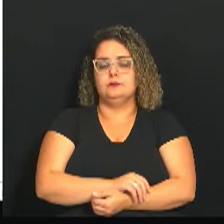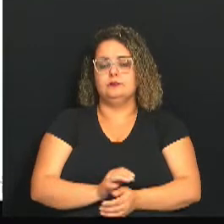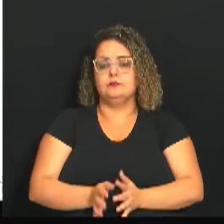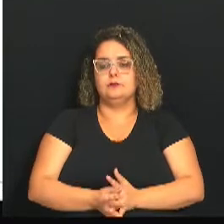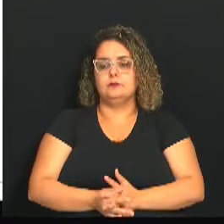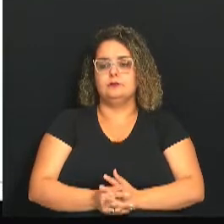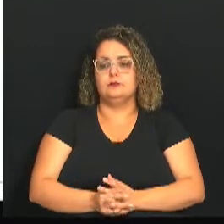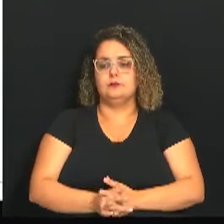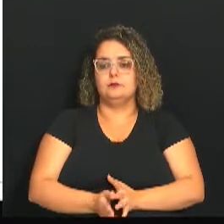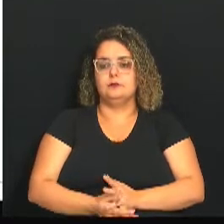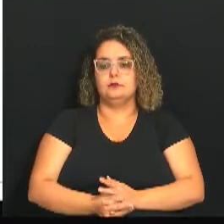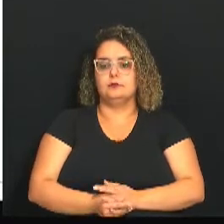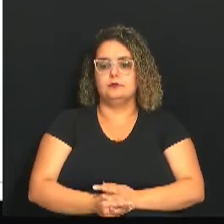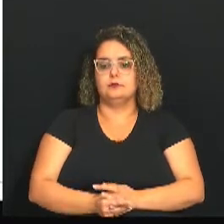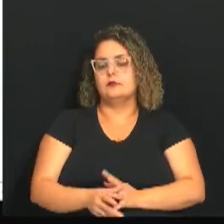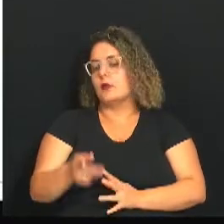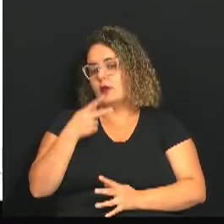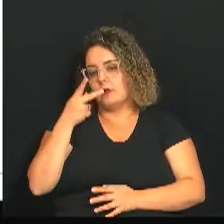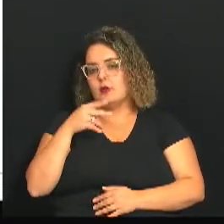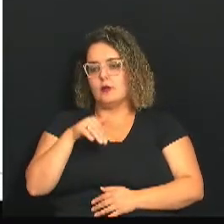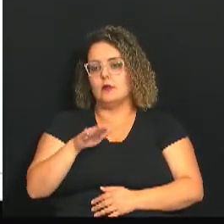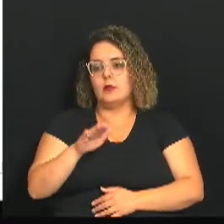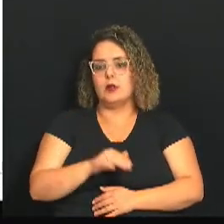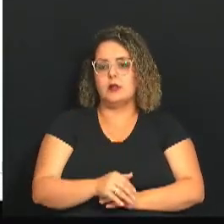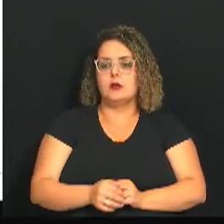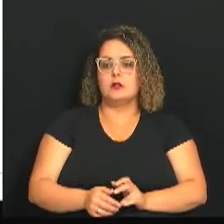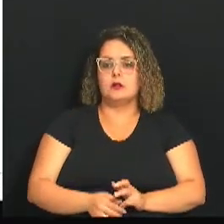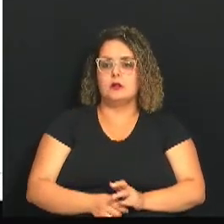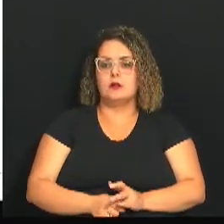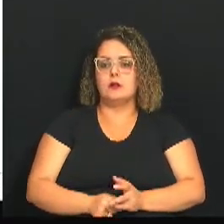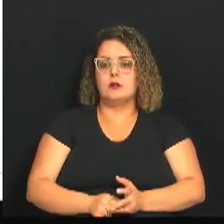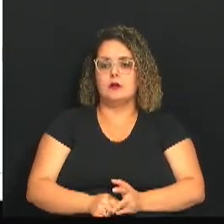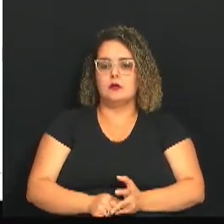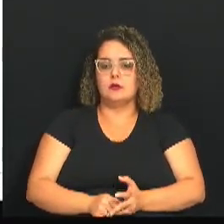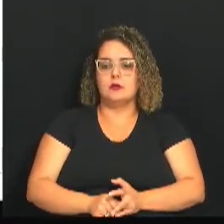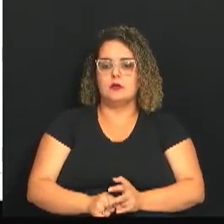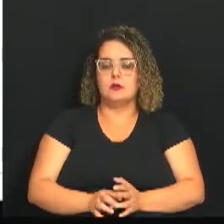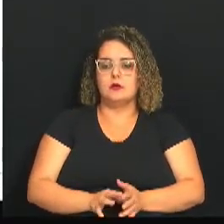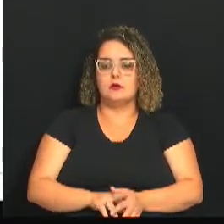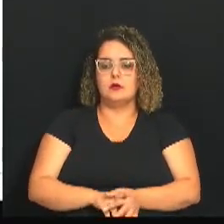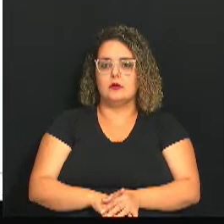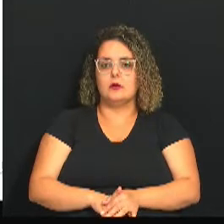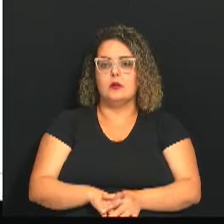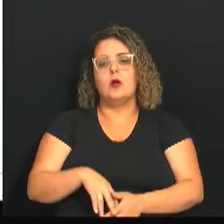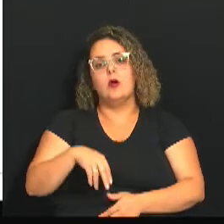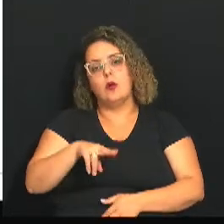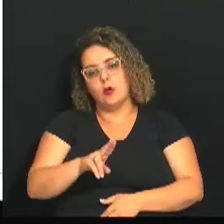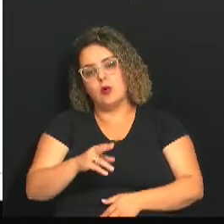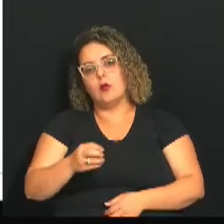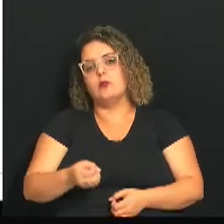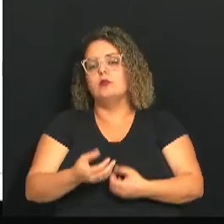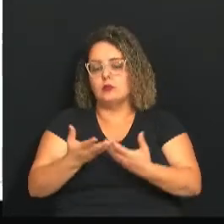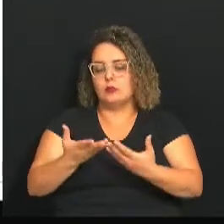enfim, para falar mais sobre alguma coisa ou para prestar outras informações em tempo